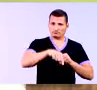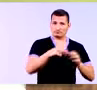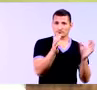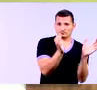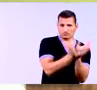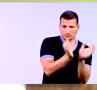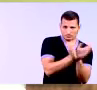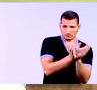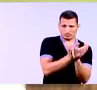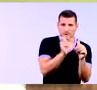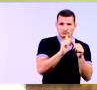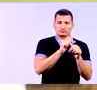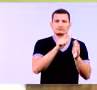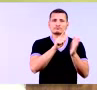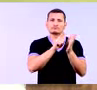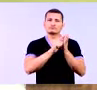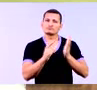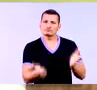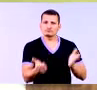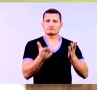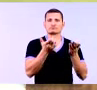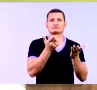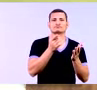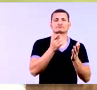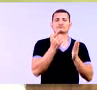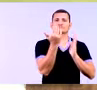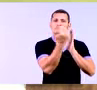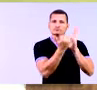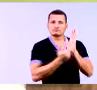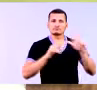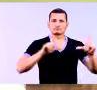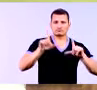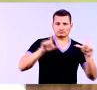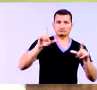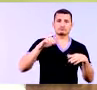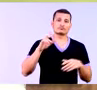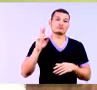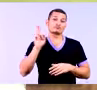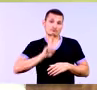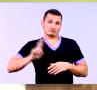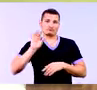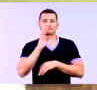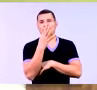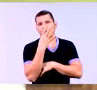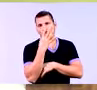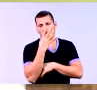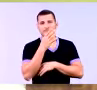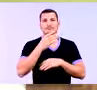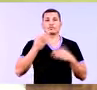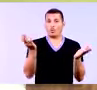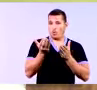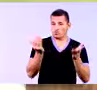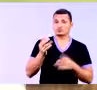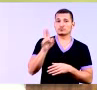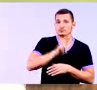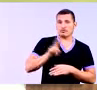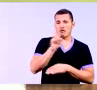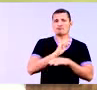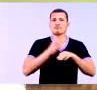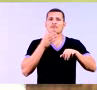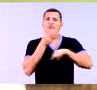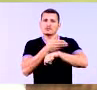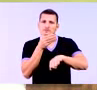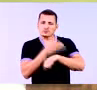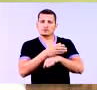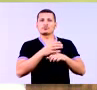produção, né, do jornal, do programa de televisão, e o usuário apenas assistia. Hoje em dia, o usuário participa, ele manda